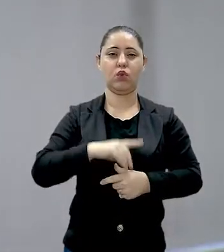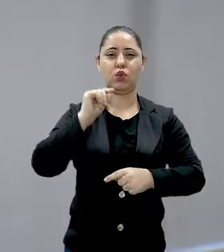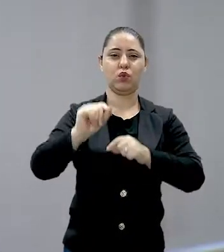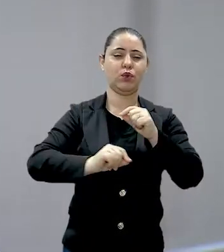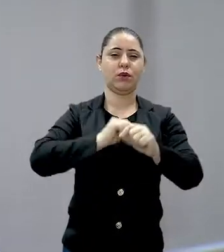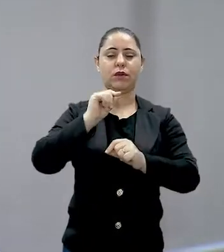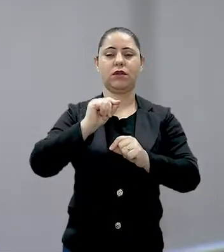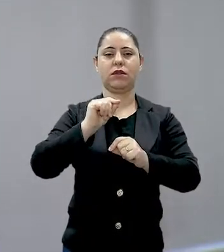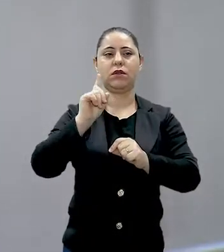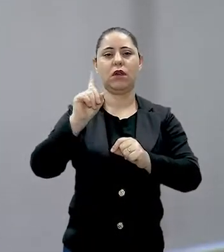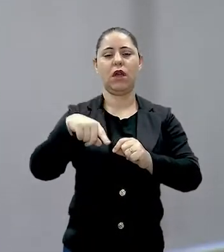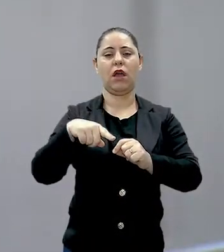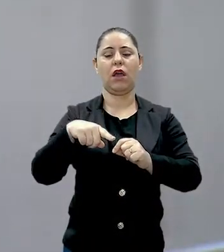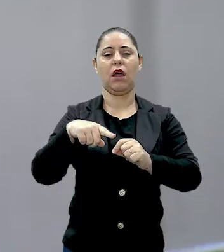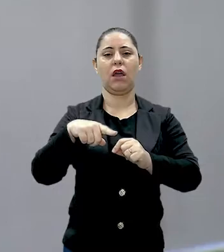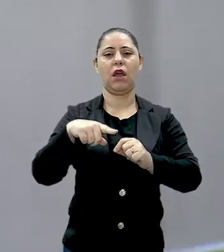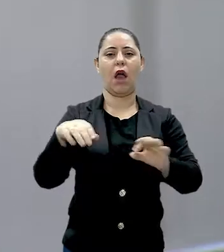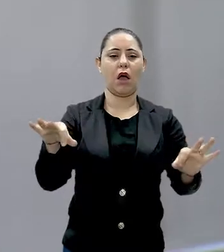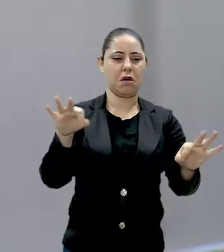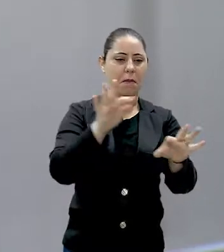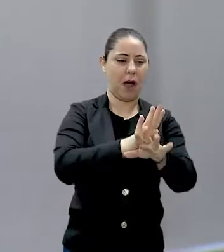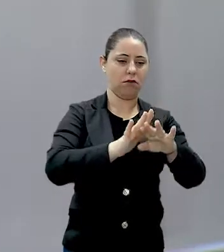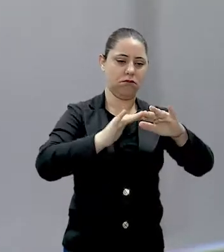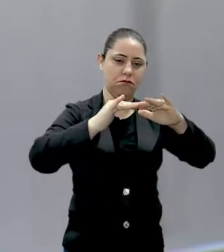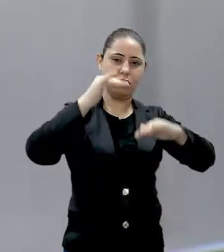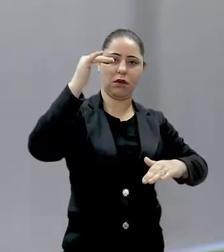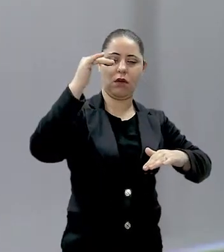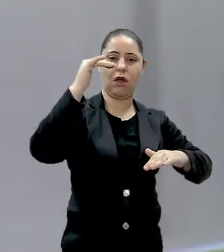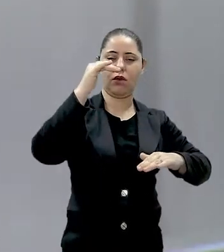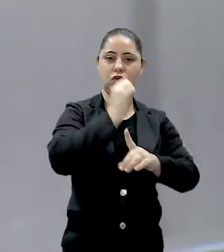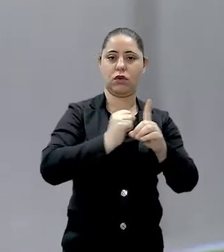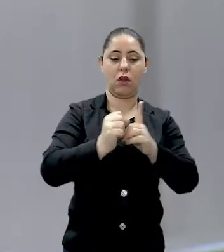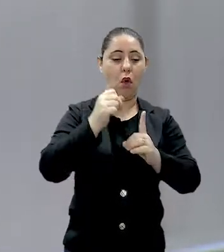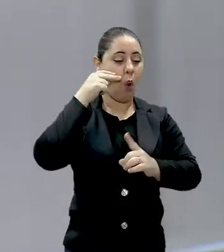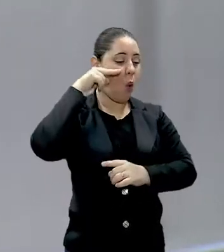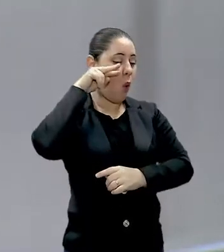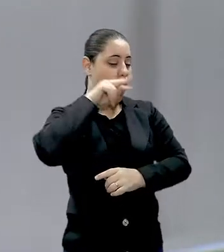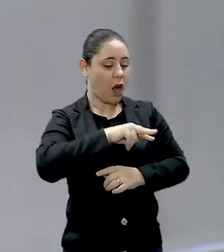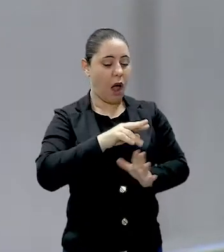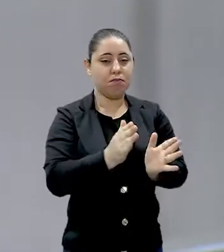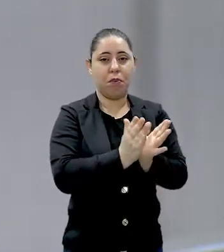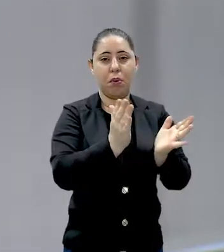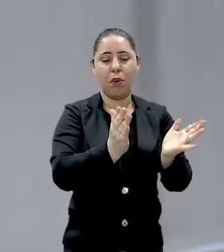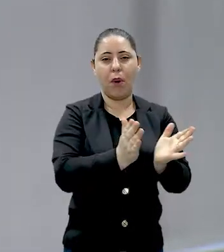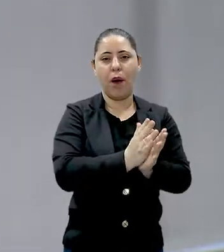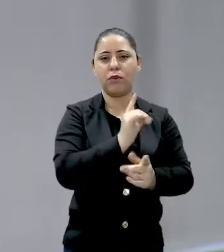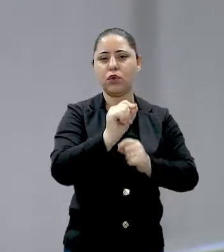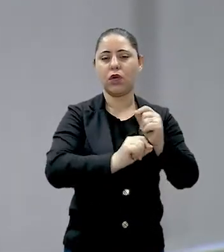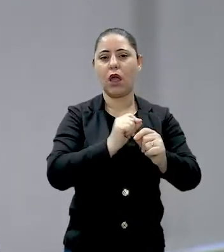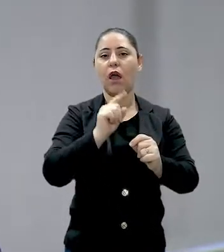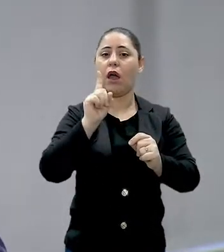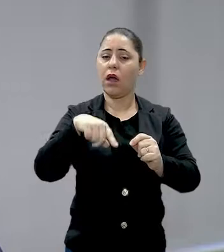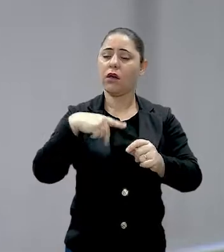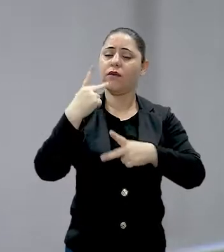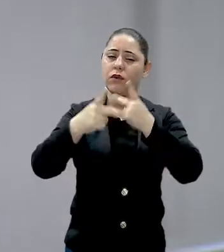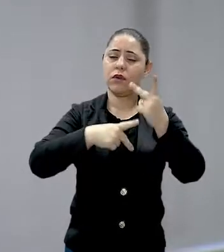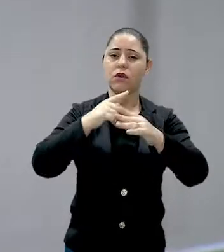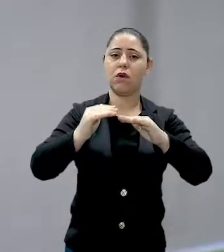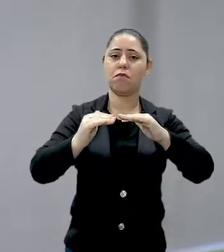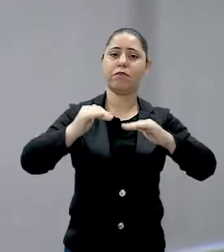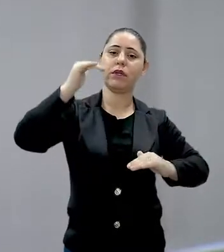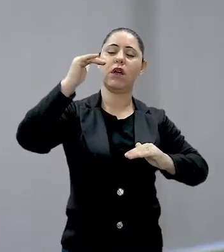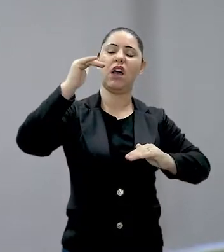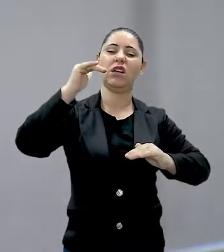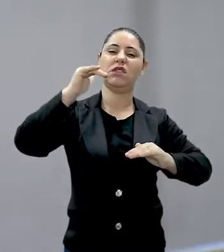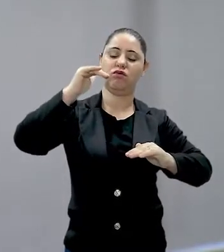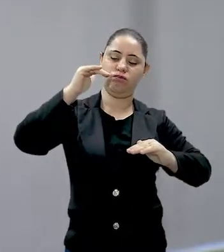é essa questão do combate à desigualdade. Quando você fala do olhar para os mais desfavorecidos, nós estamos falando de combate à desigualdade, né?